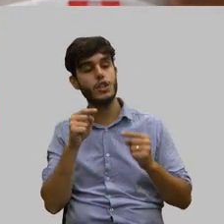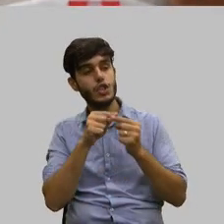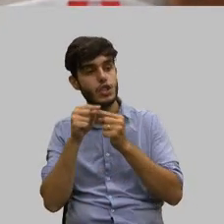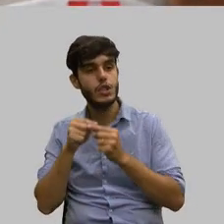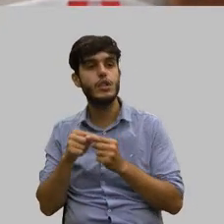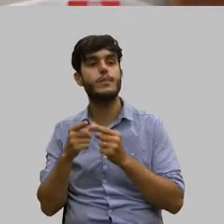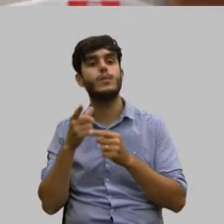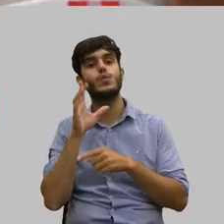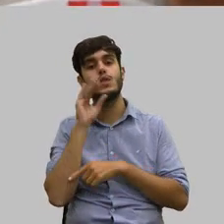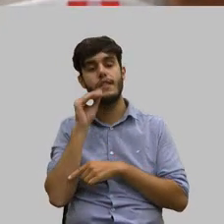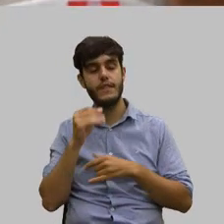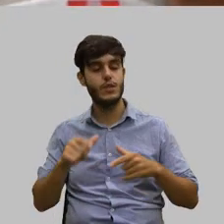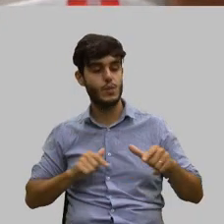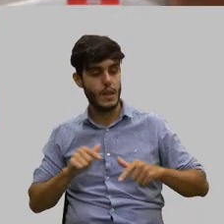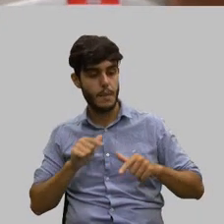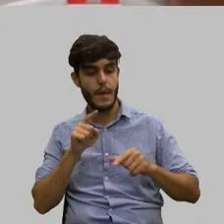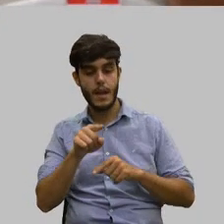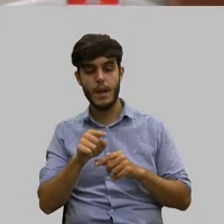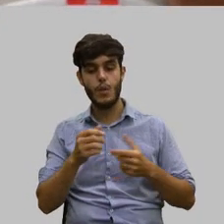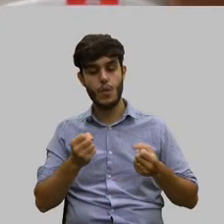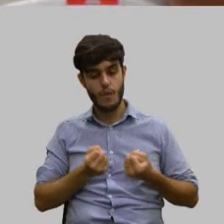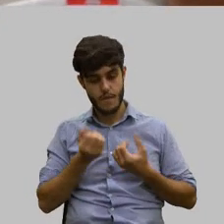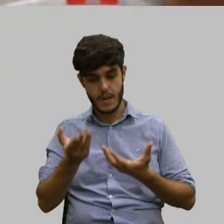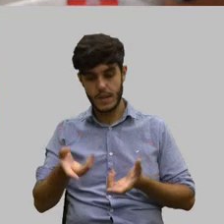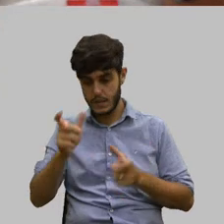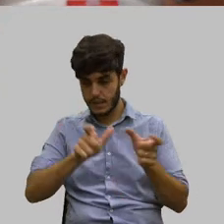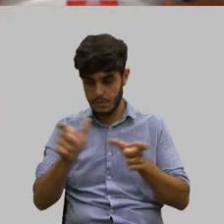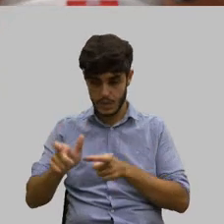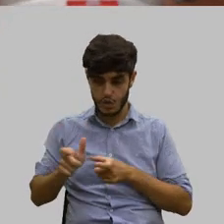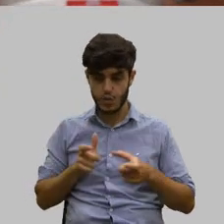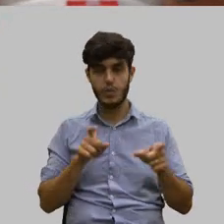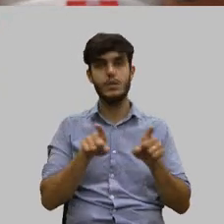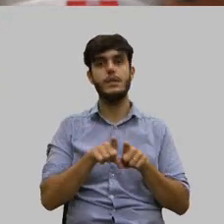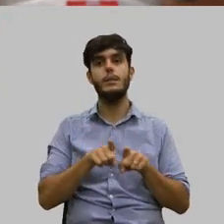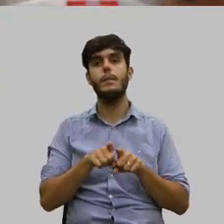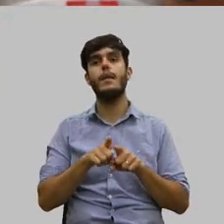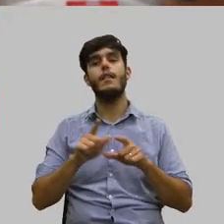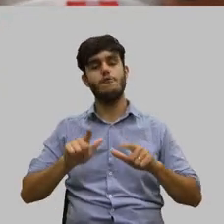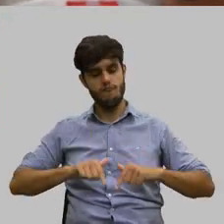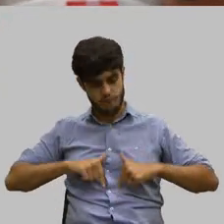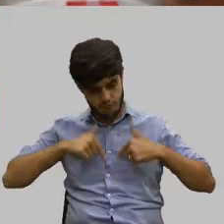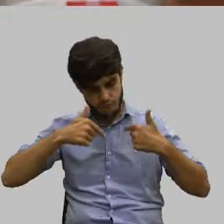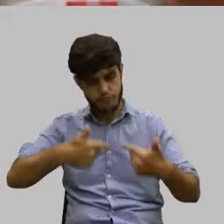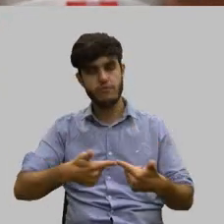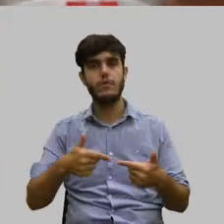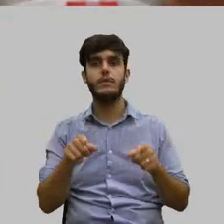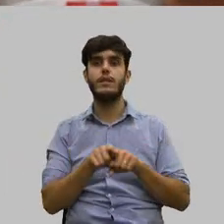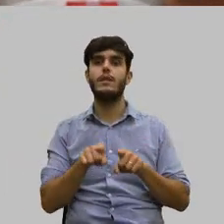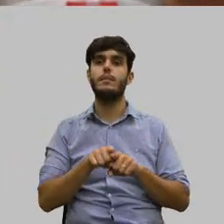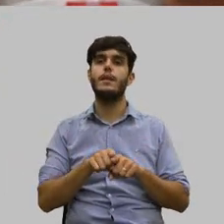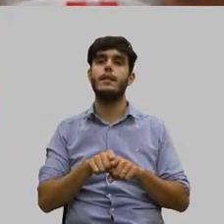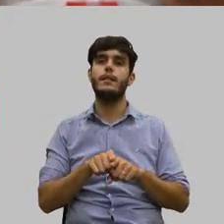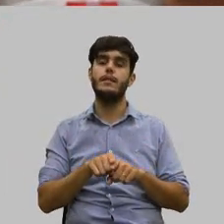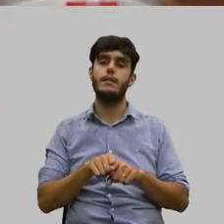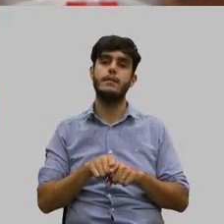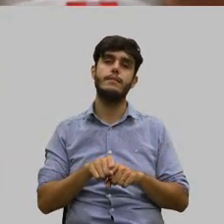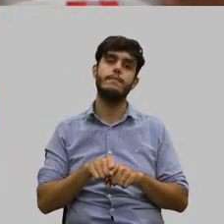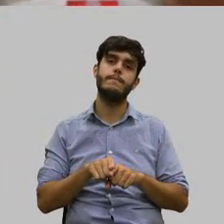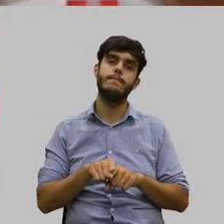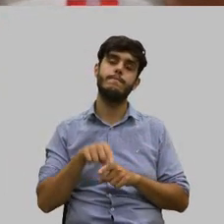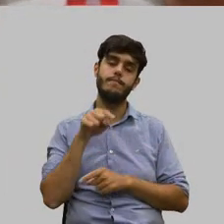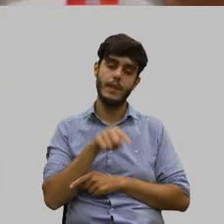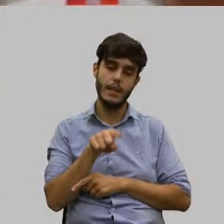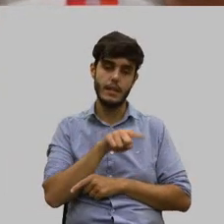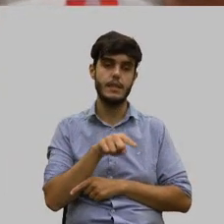eh para o cidadão e a dedicação a entrega que esses